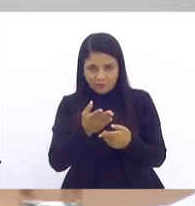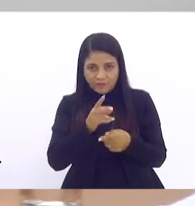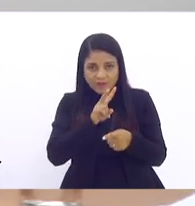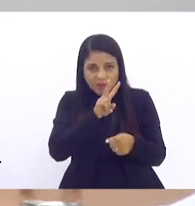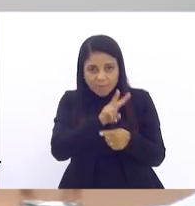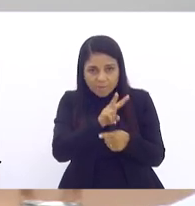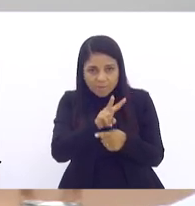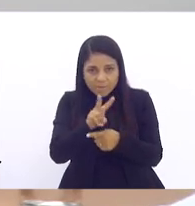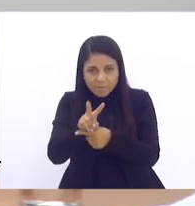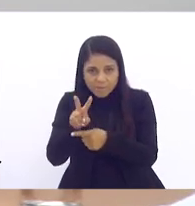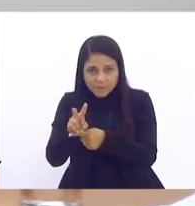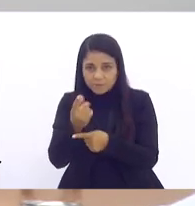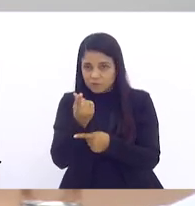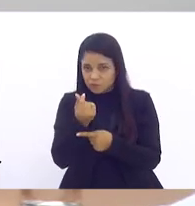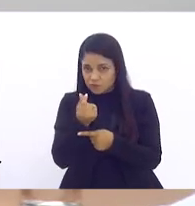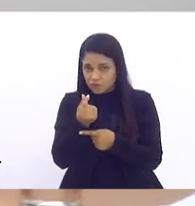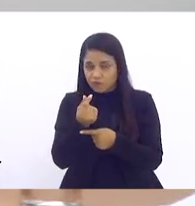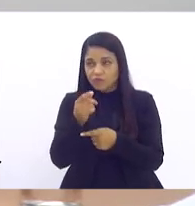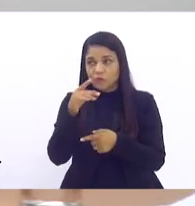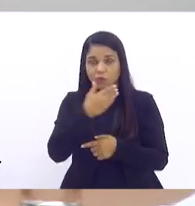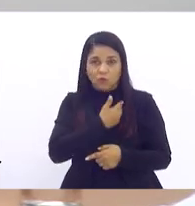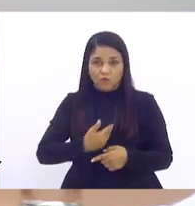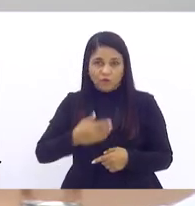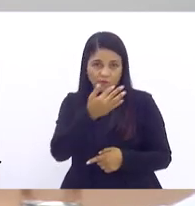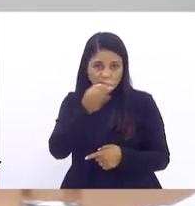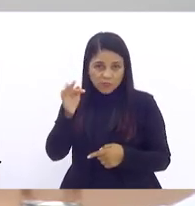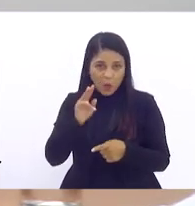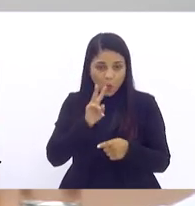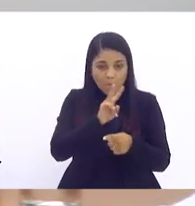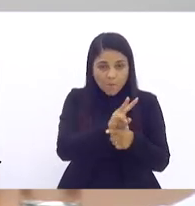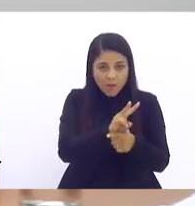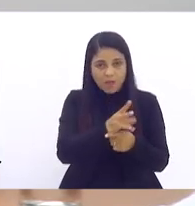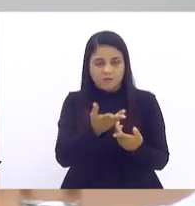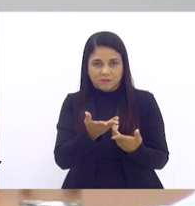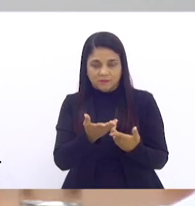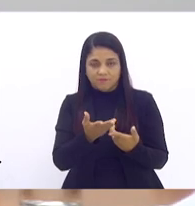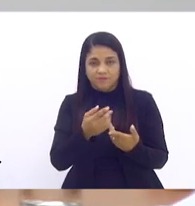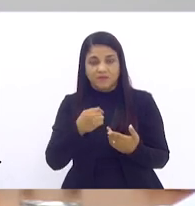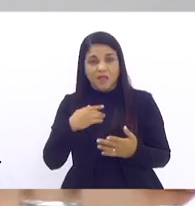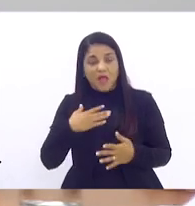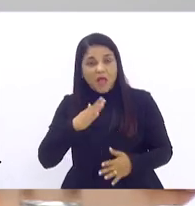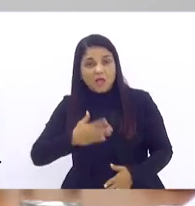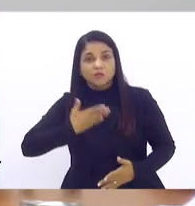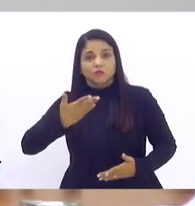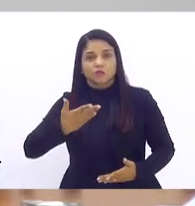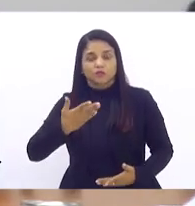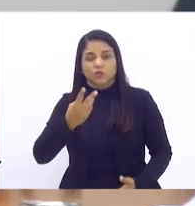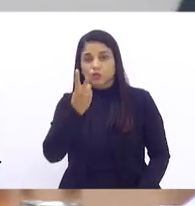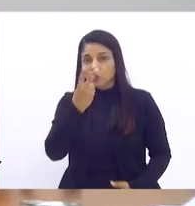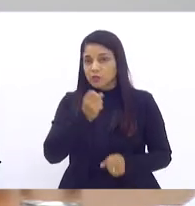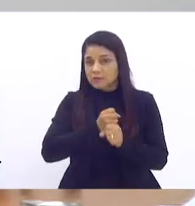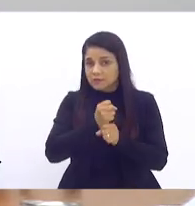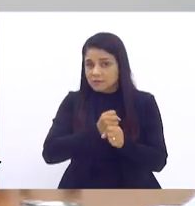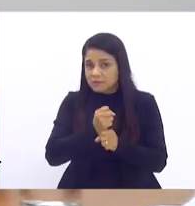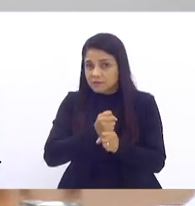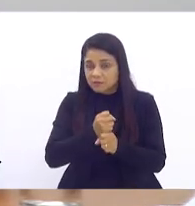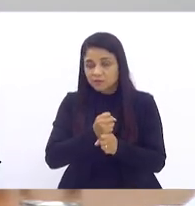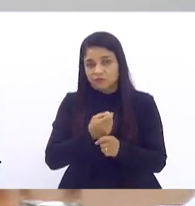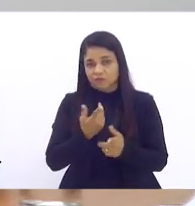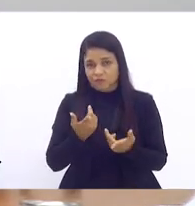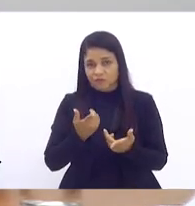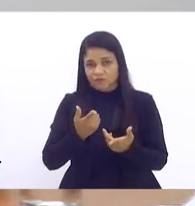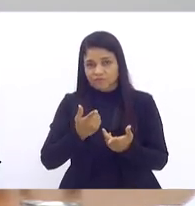então assusta quando a gente vê 18 bi em três anos claro que assusta que que nós temos pela frente